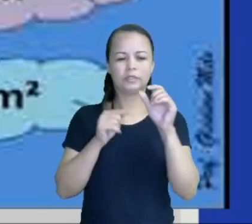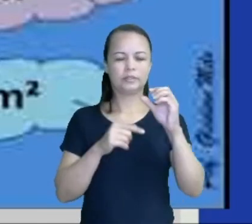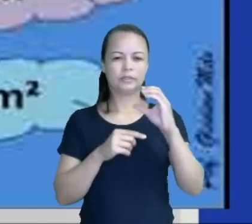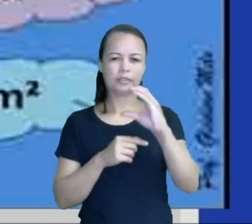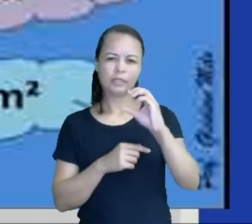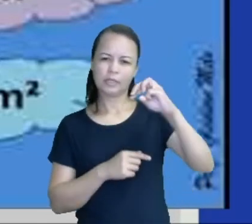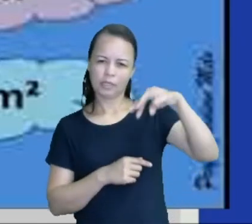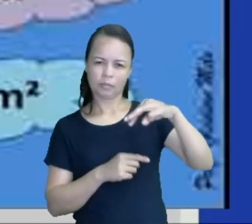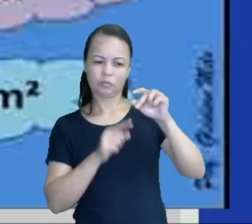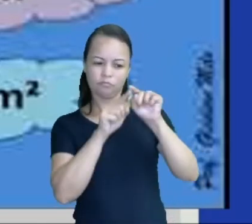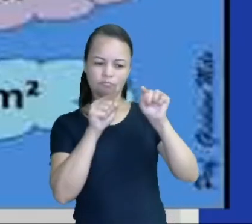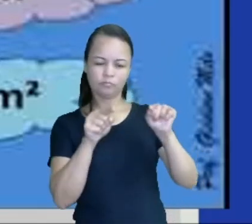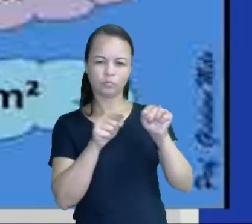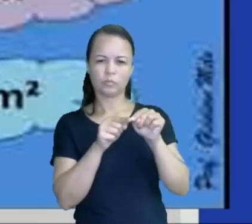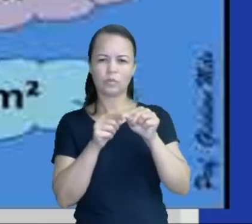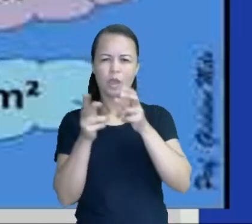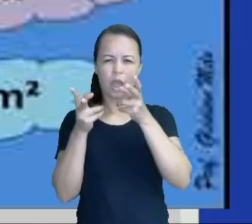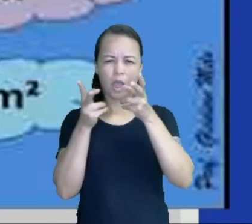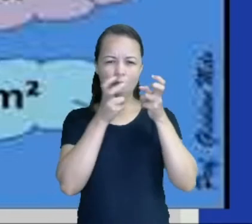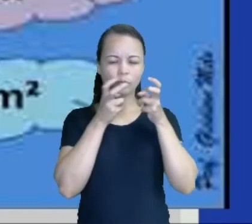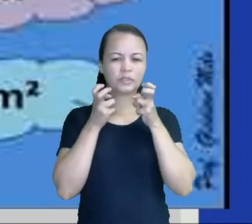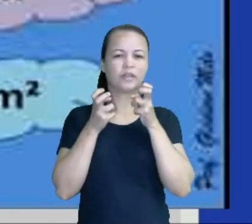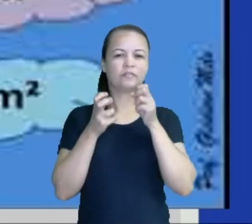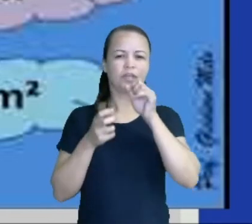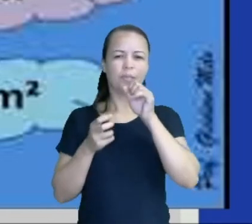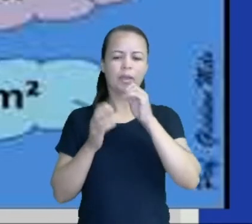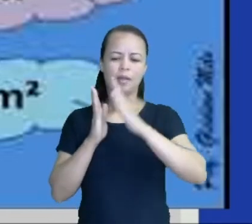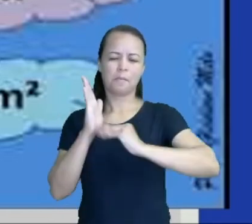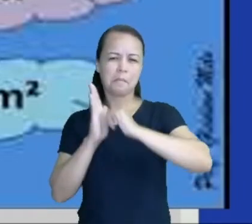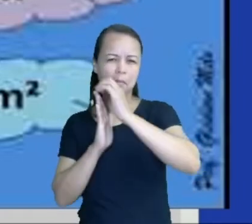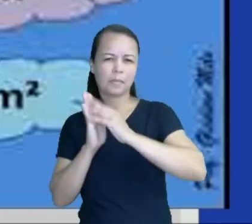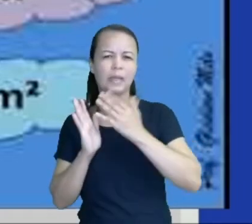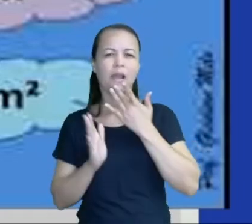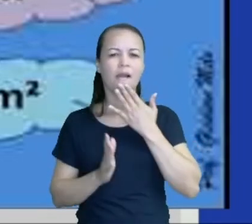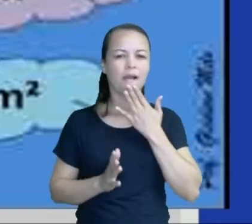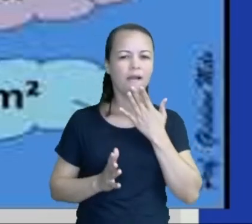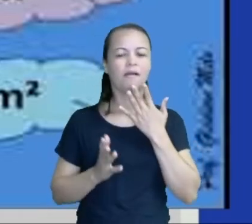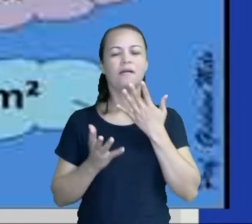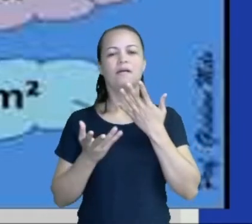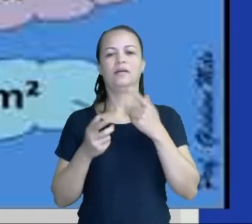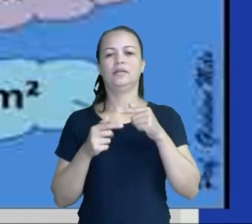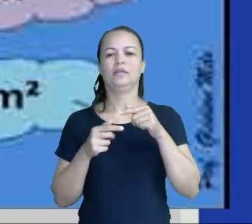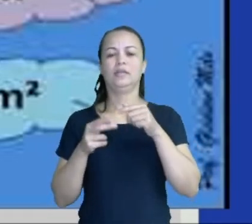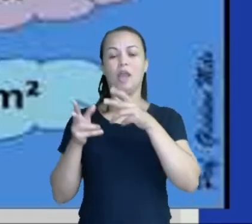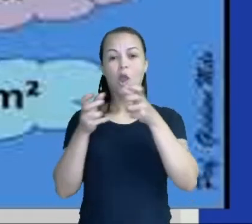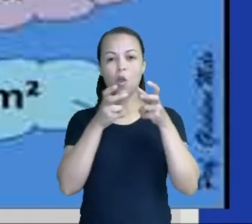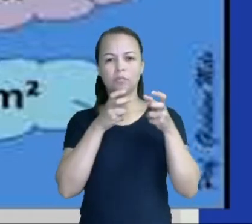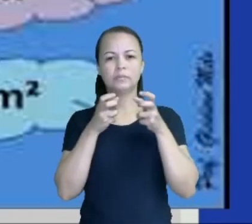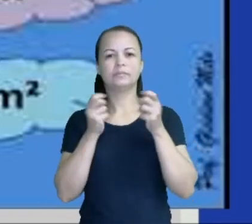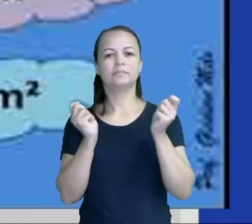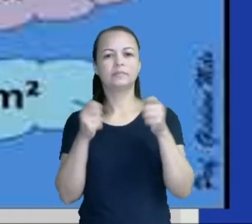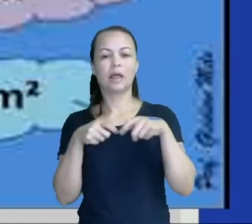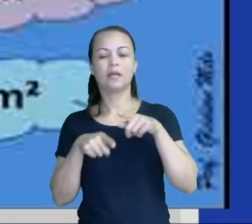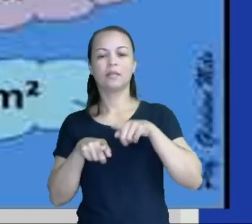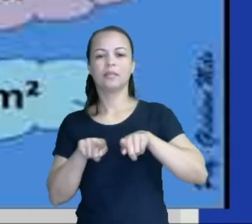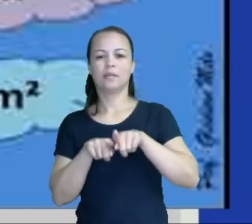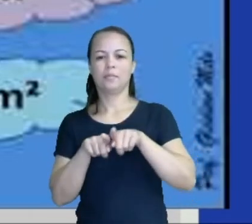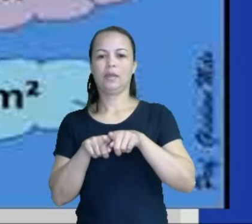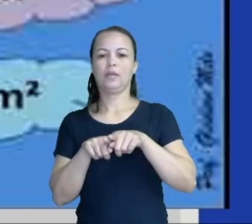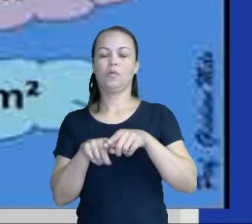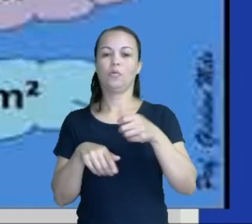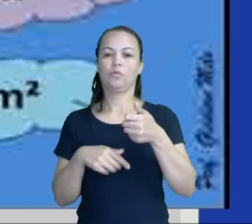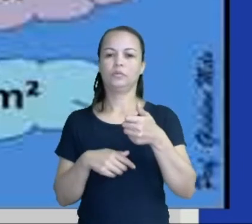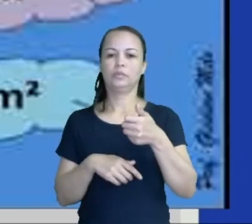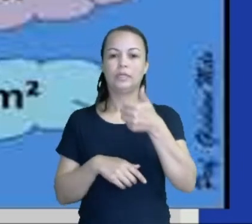Observe. Deixei bem colorido para vocês verem. E temos as opções, né? Onde tem 16